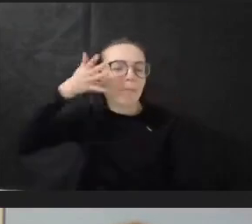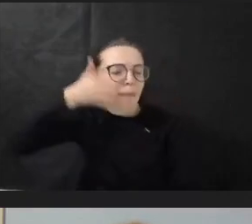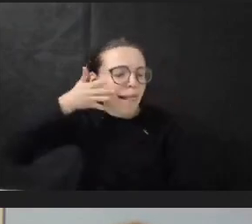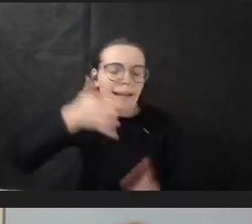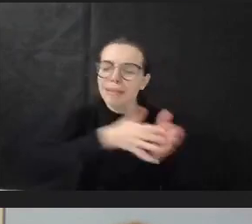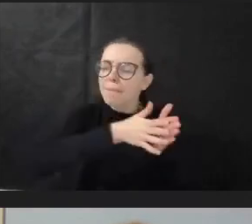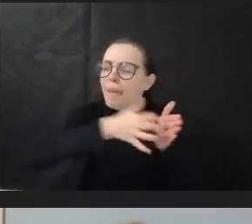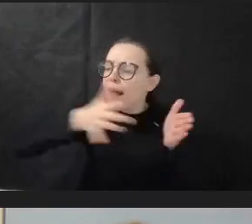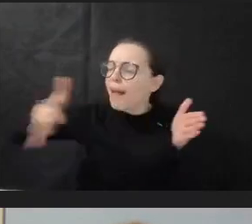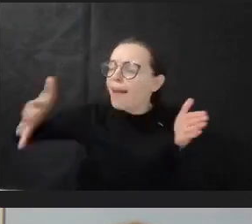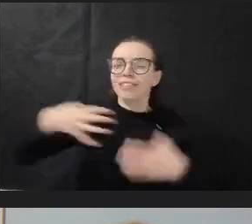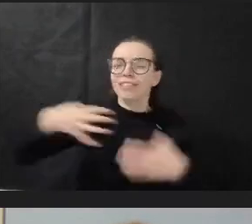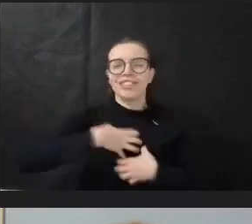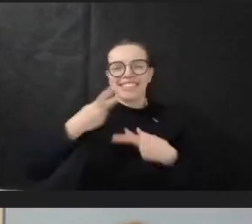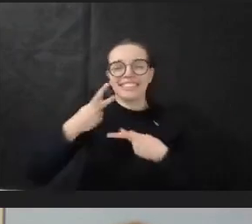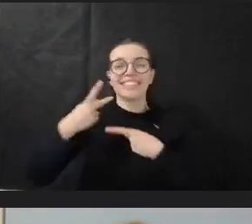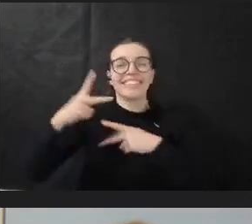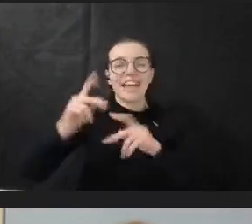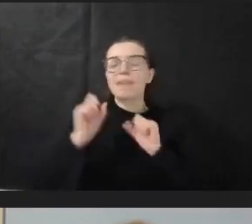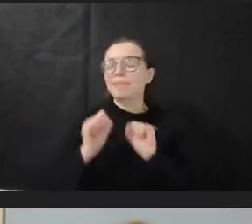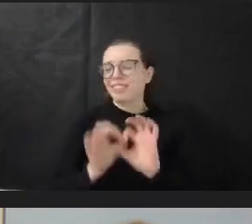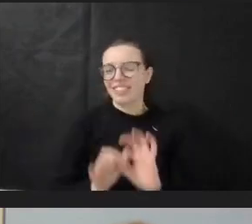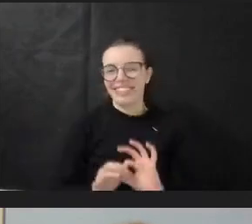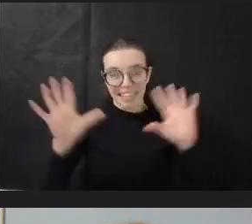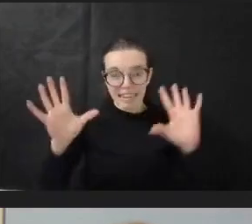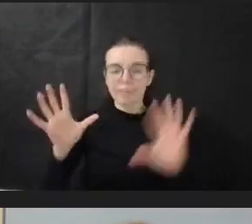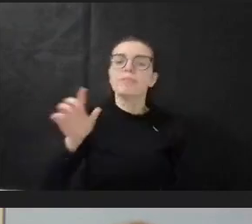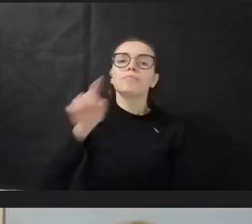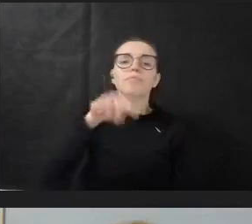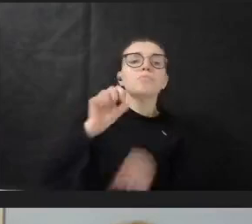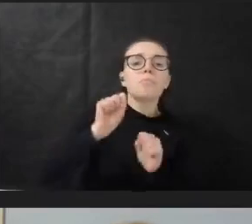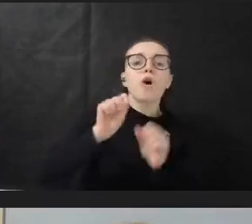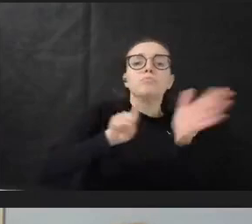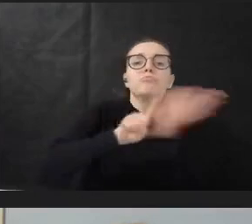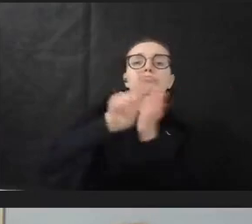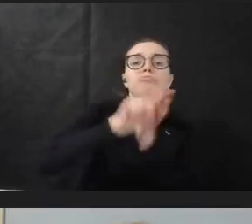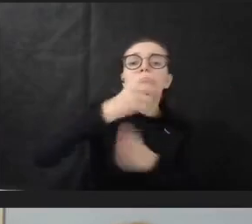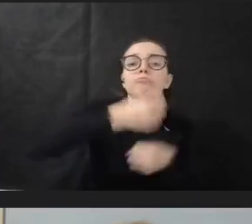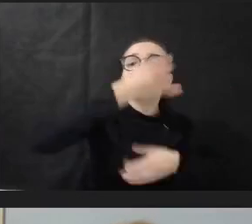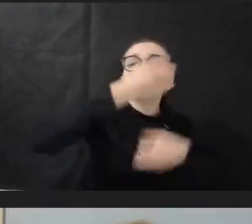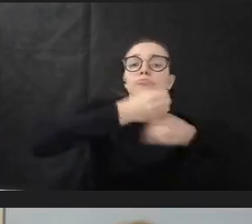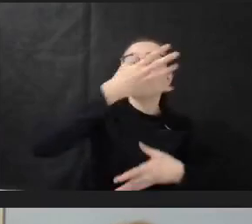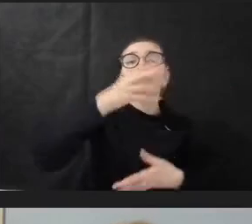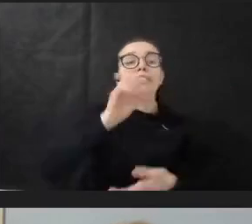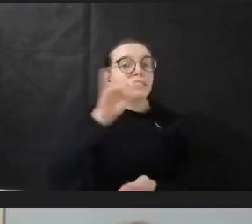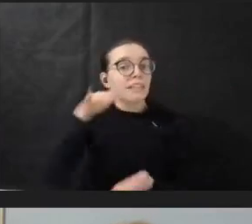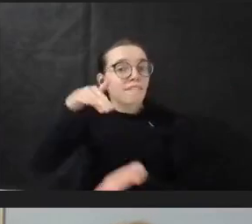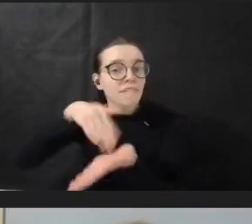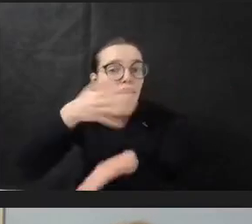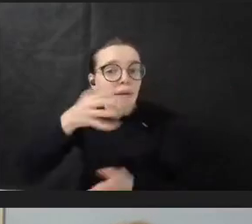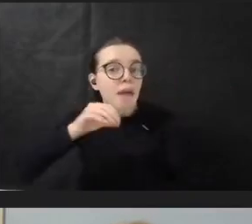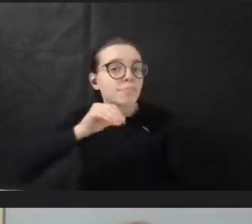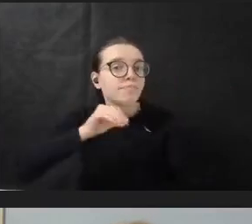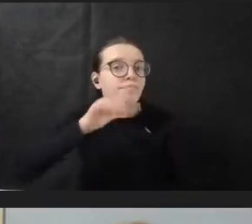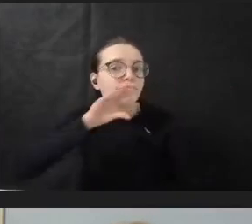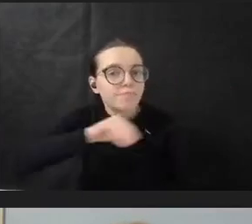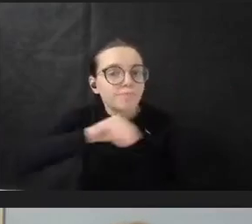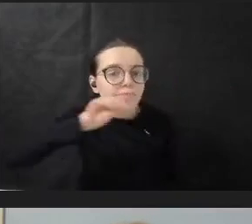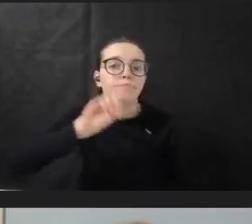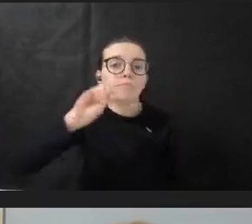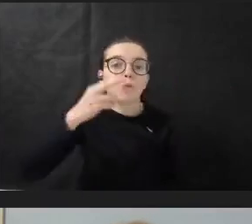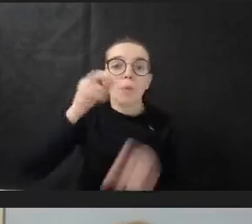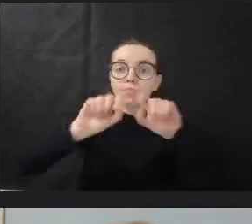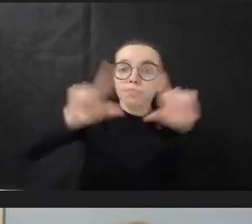final. E a gente está por aqui, podem ir perguntando ao chat. Ao final, se vocês quiserem abrir o microfone ou abrirem suas câmeras para